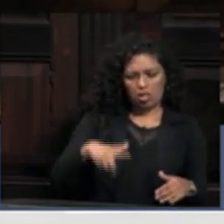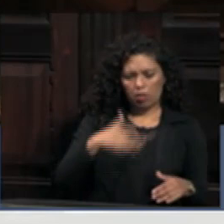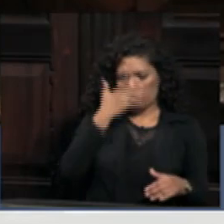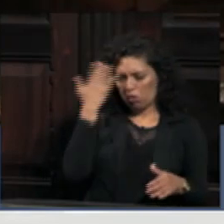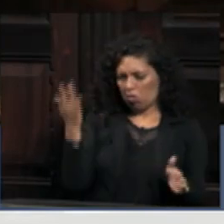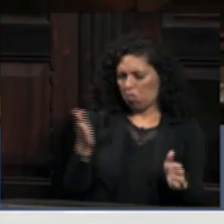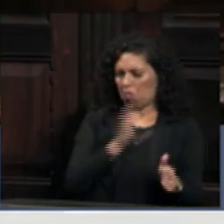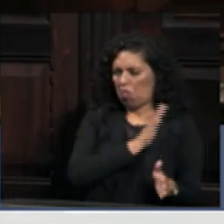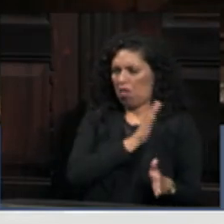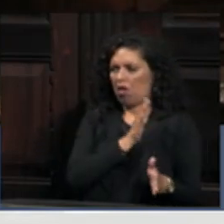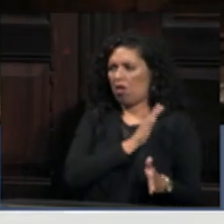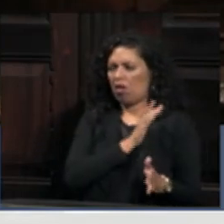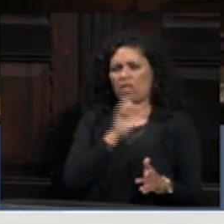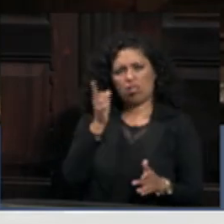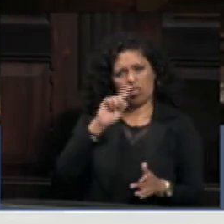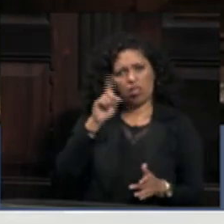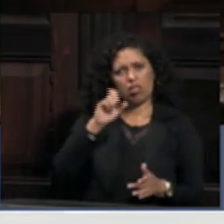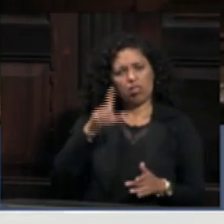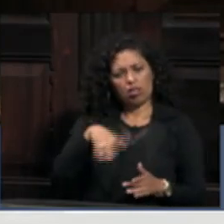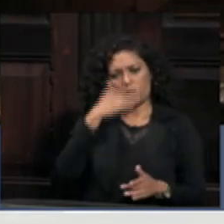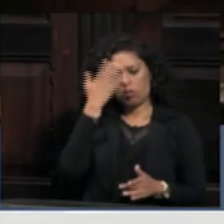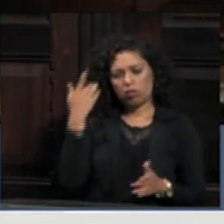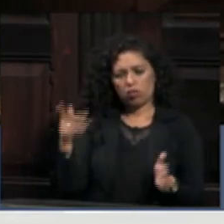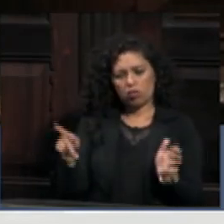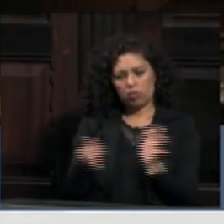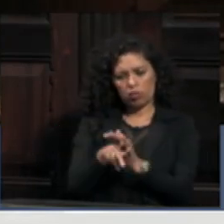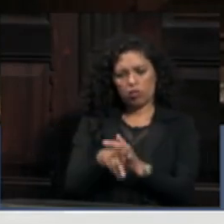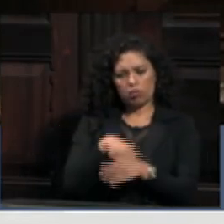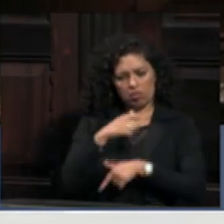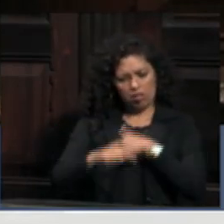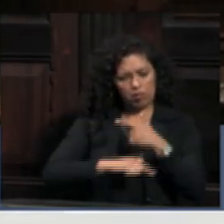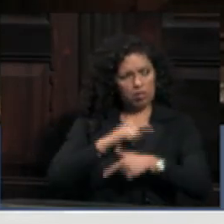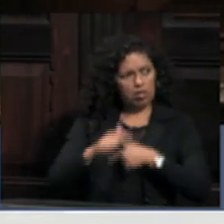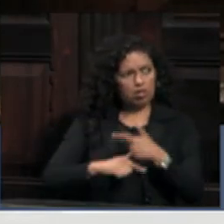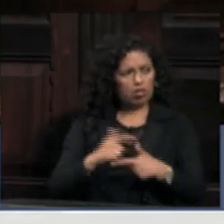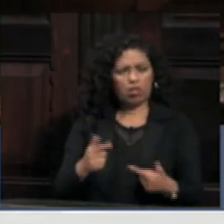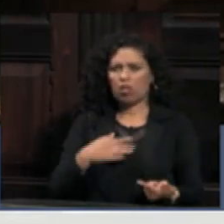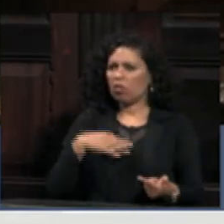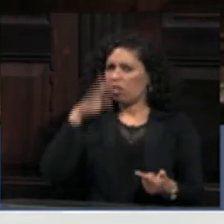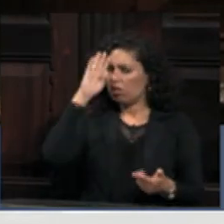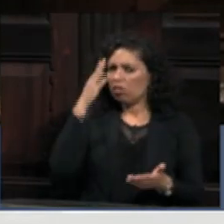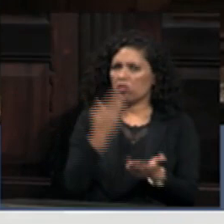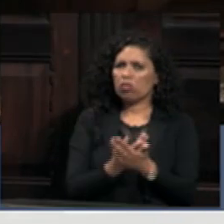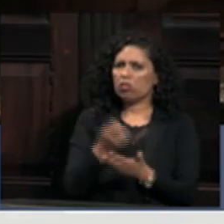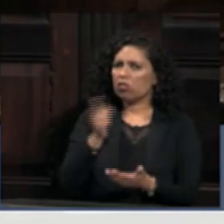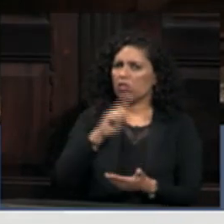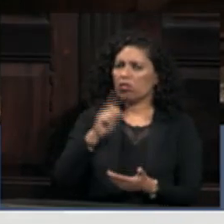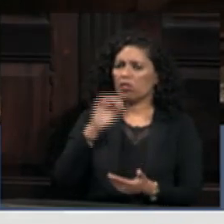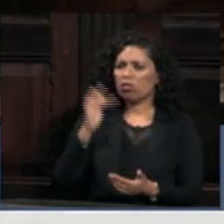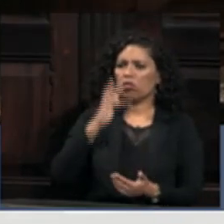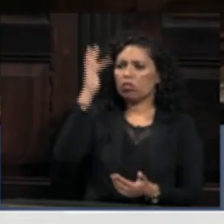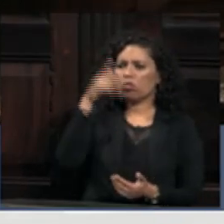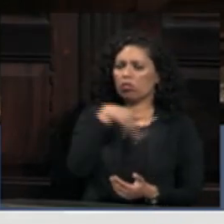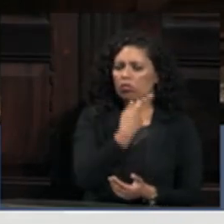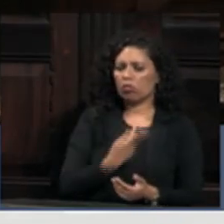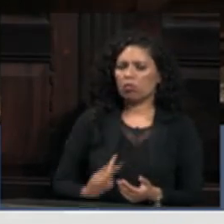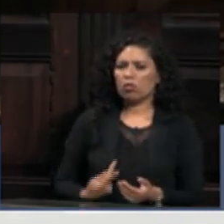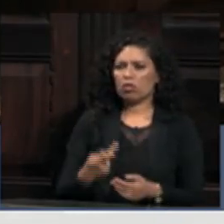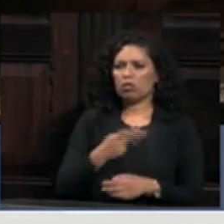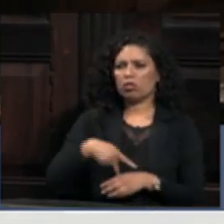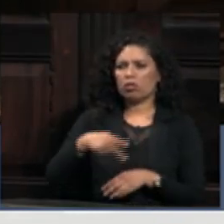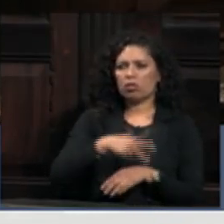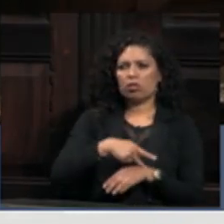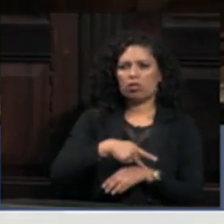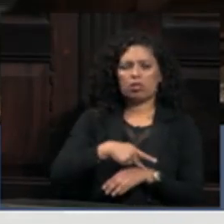trabalhadora. Então eu não posso acreditar que o próprio presidente eleito Jair Bolsonaro